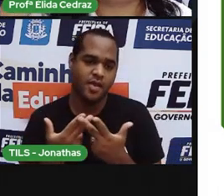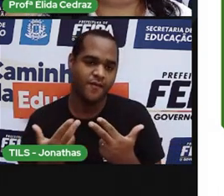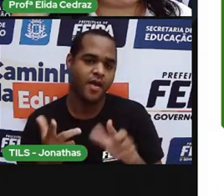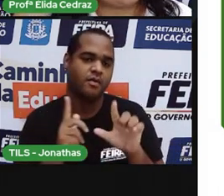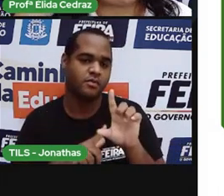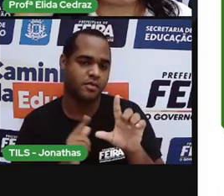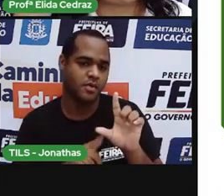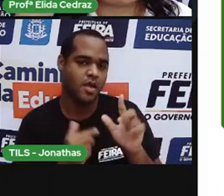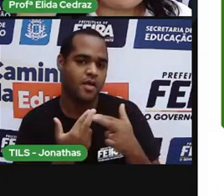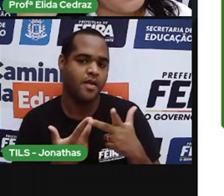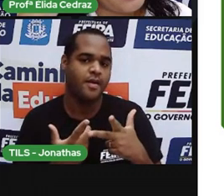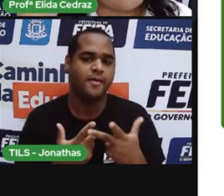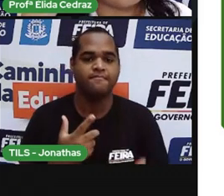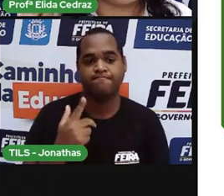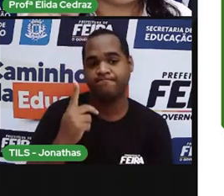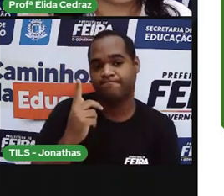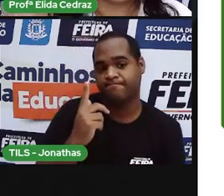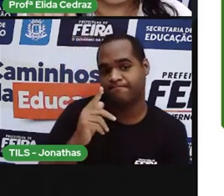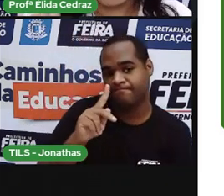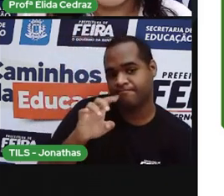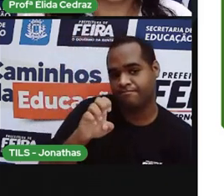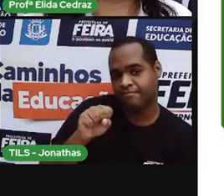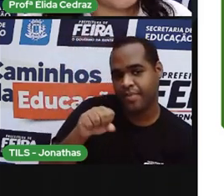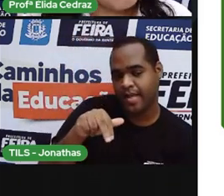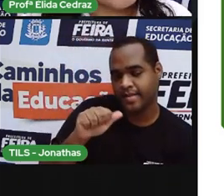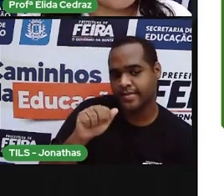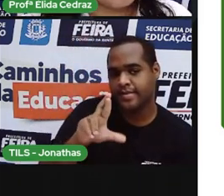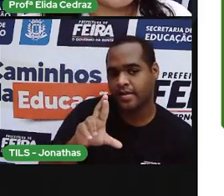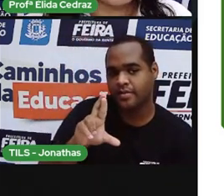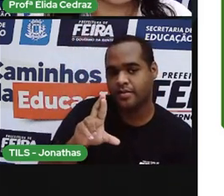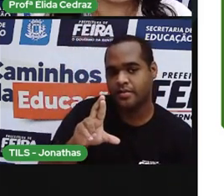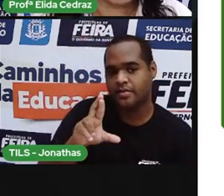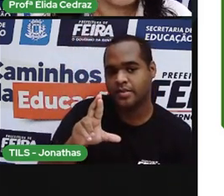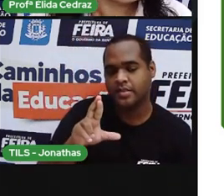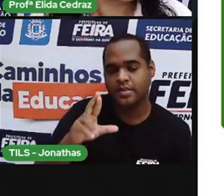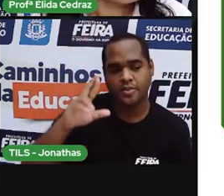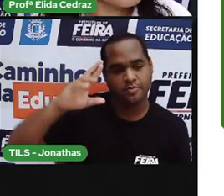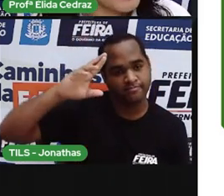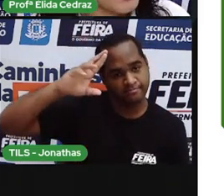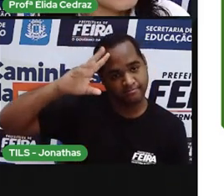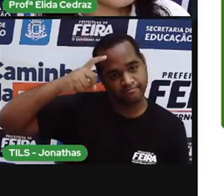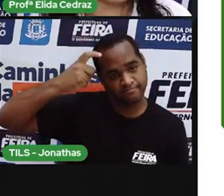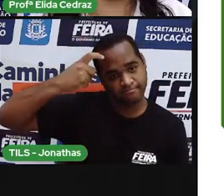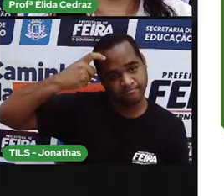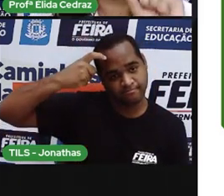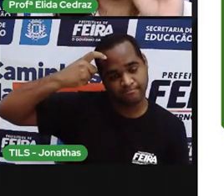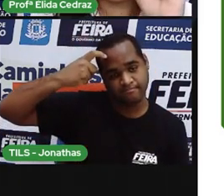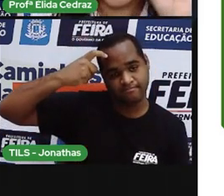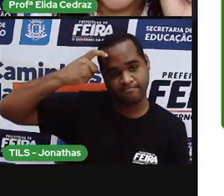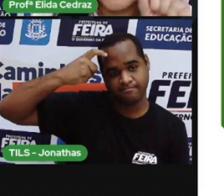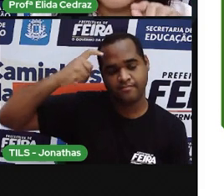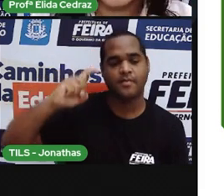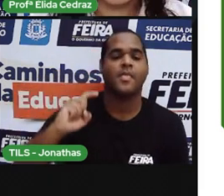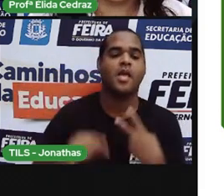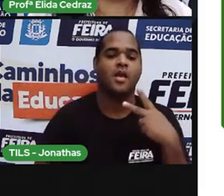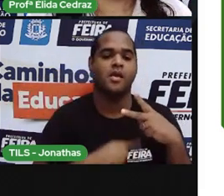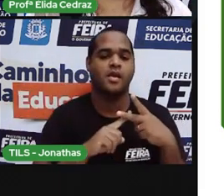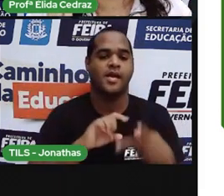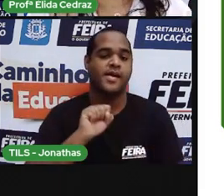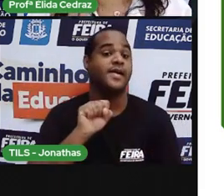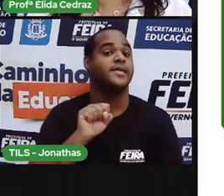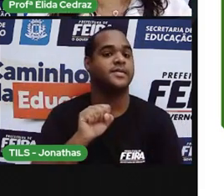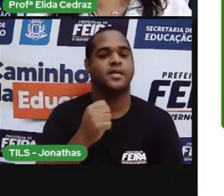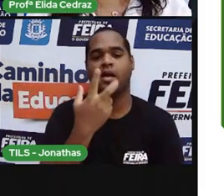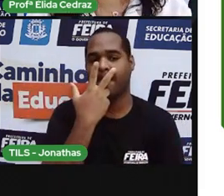tipo pensar. Você sabe que é um S. Mas quando a letrinha S está